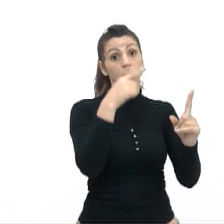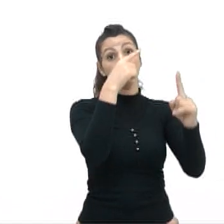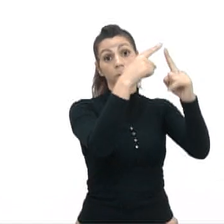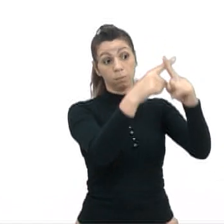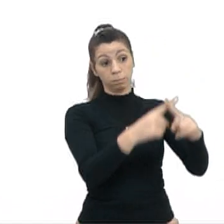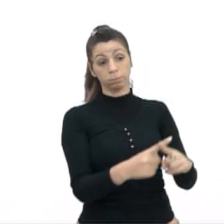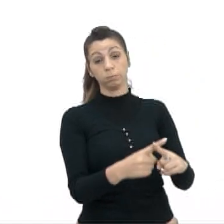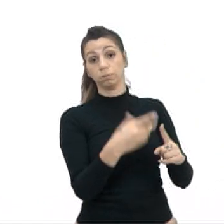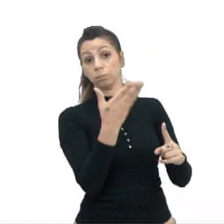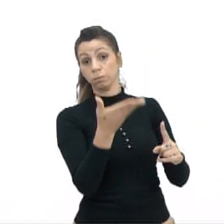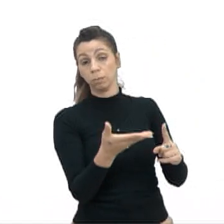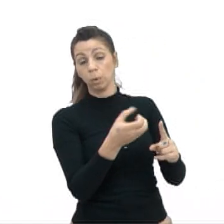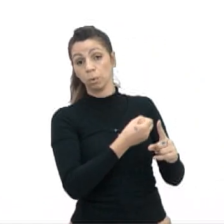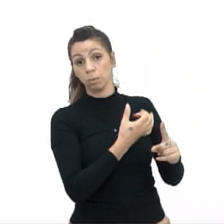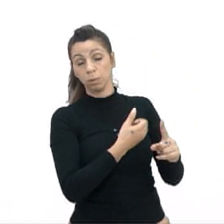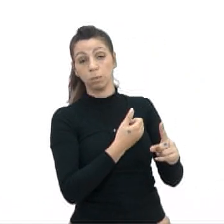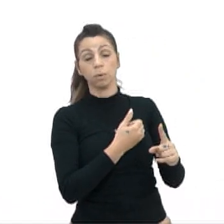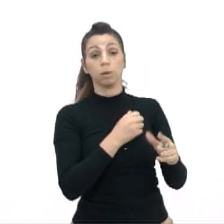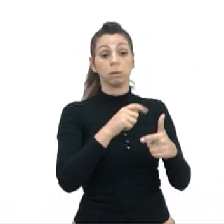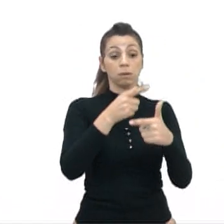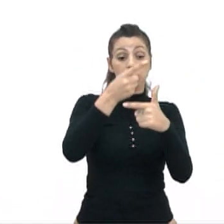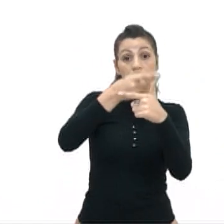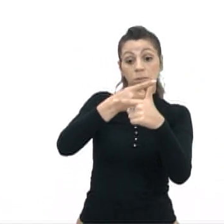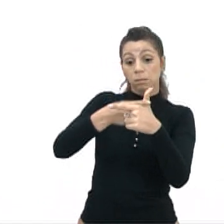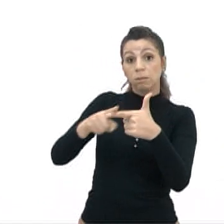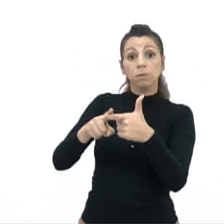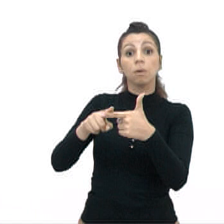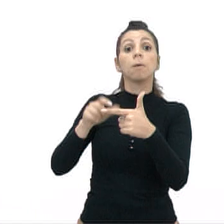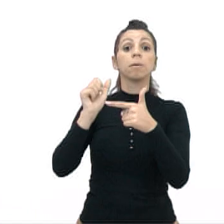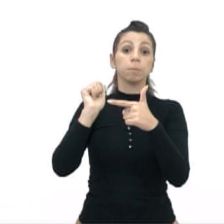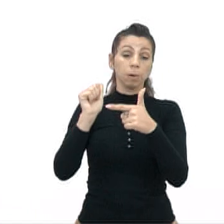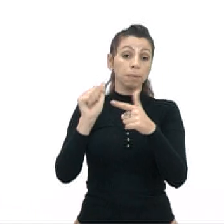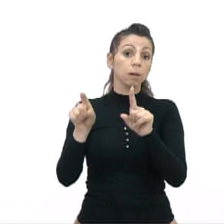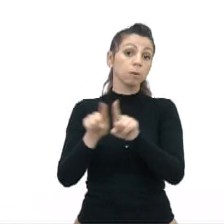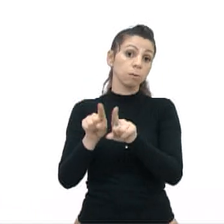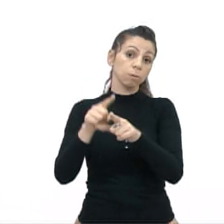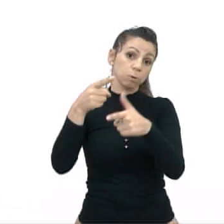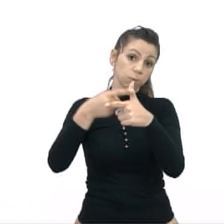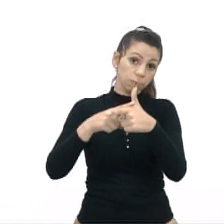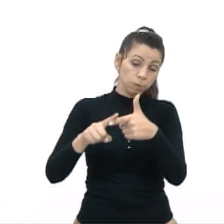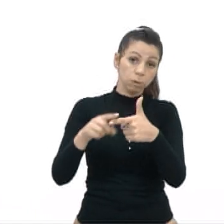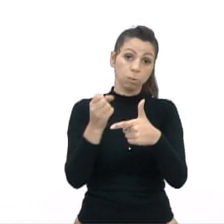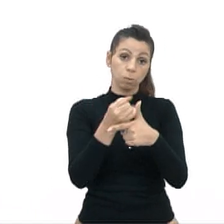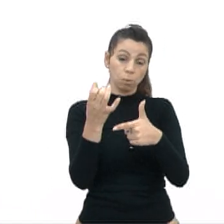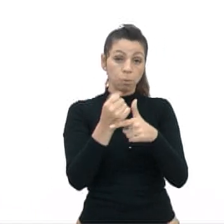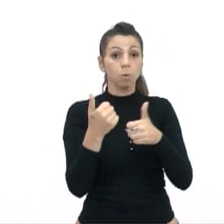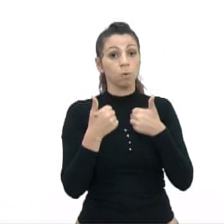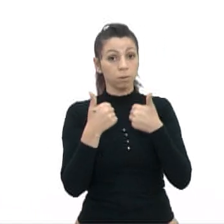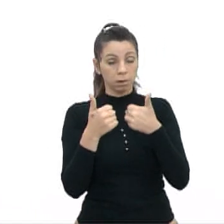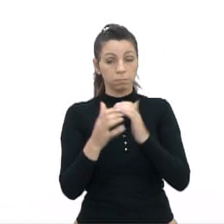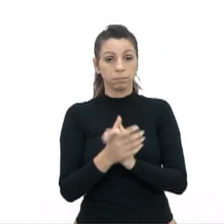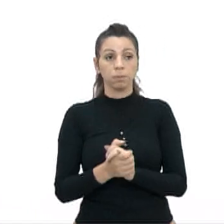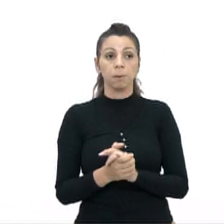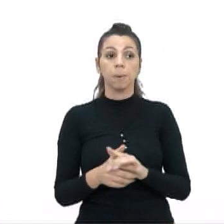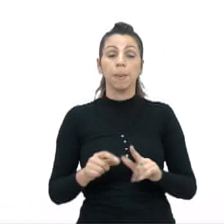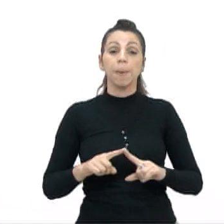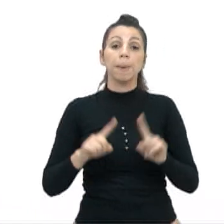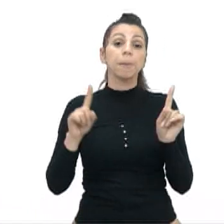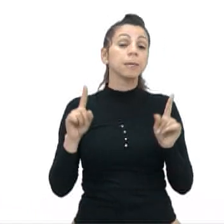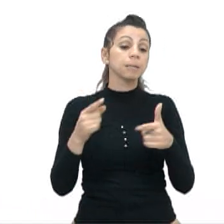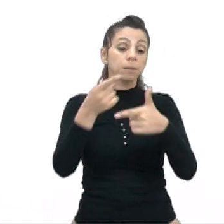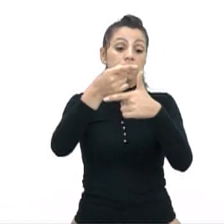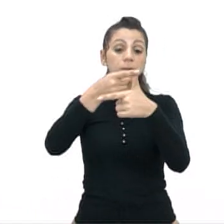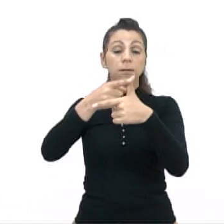os numerozinhos. Se for divisão, você divide os numerozinhos e tudo certo. Certo? Só que se a